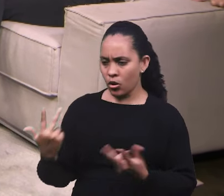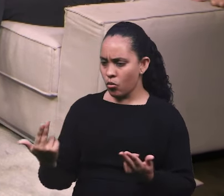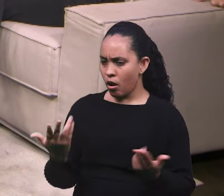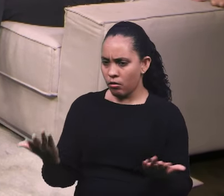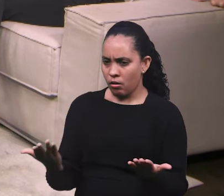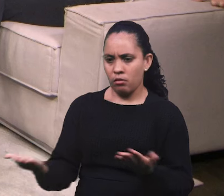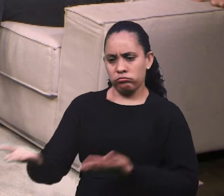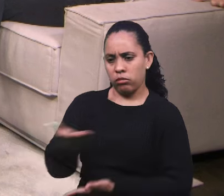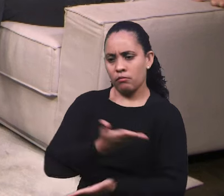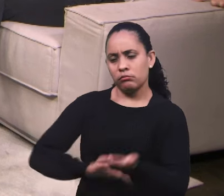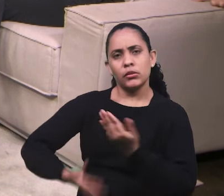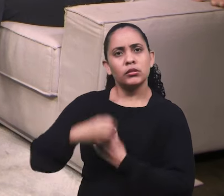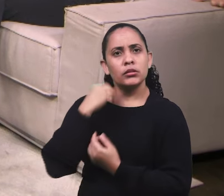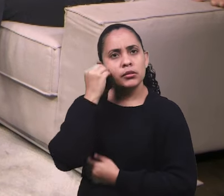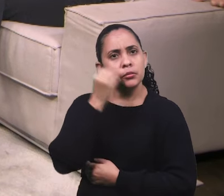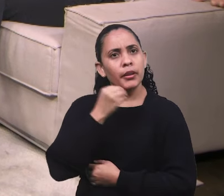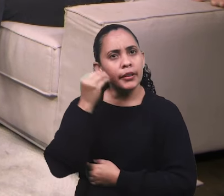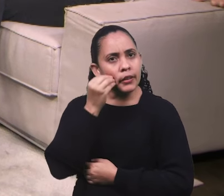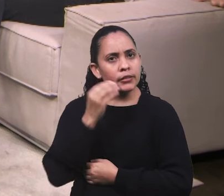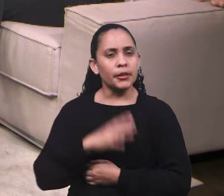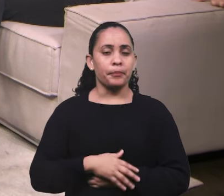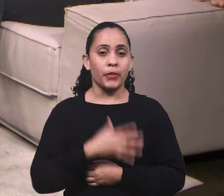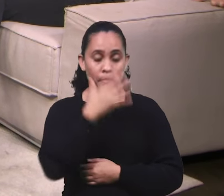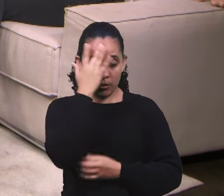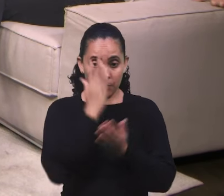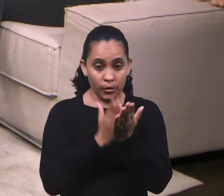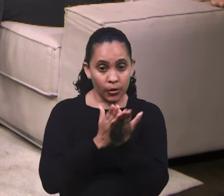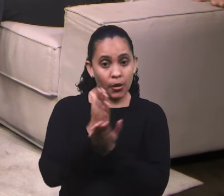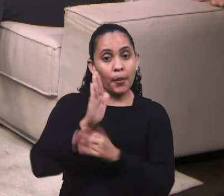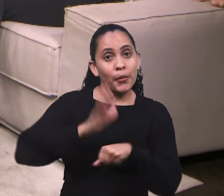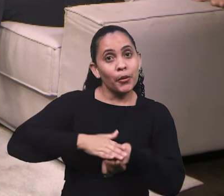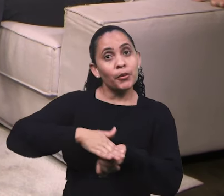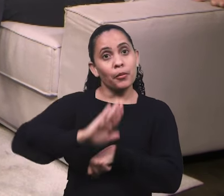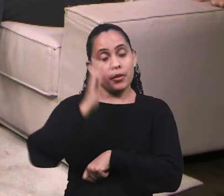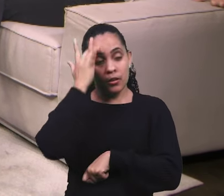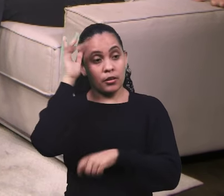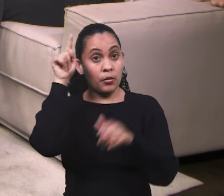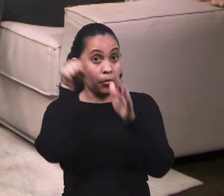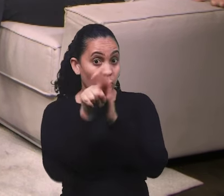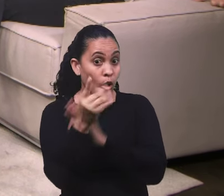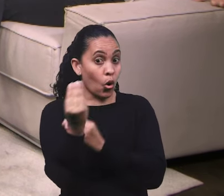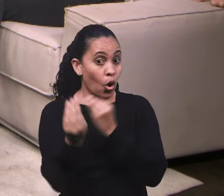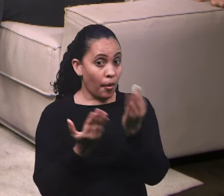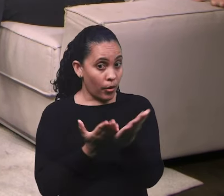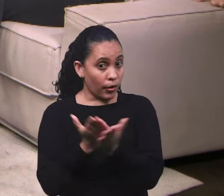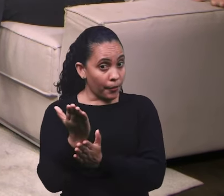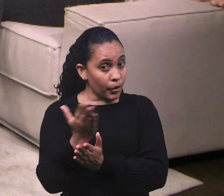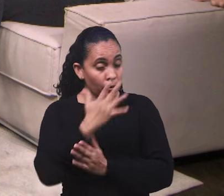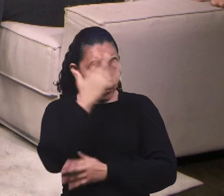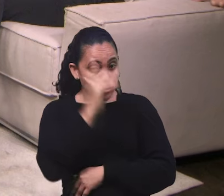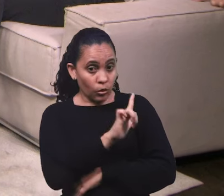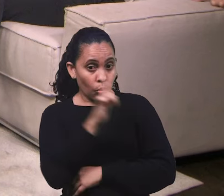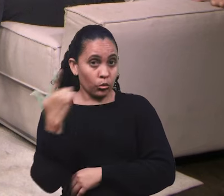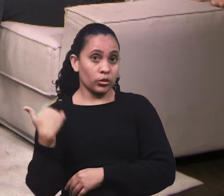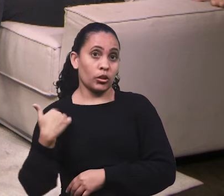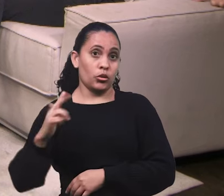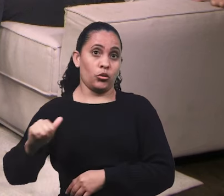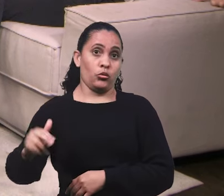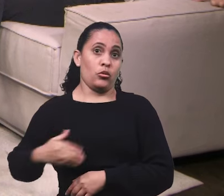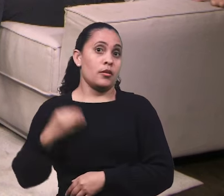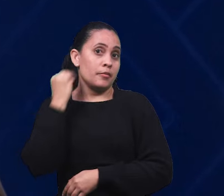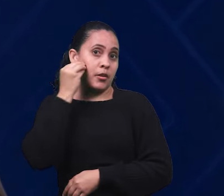agora, né? Porque quem passou pelo caminho, é muito mais fácil você perguntar a ele como é o caminho do que quem nunca foi. Então,